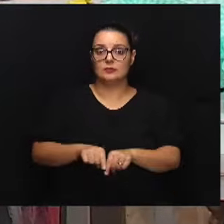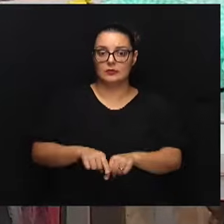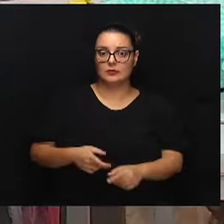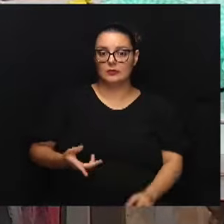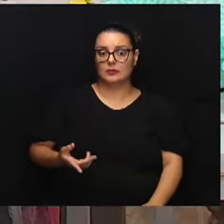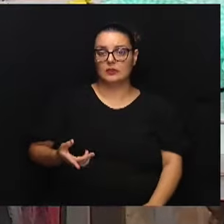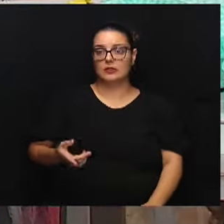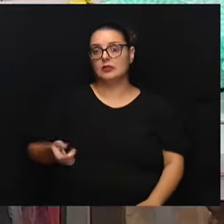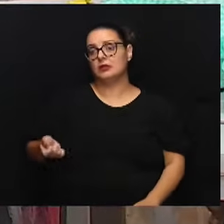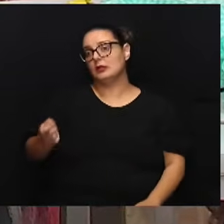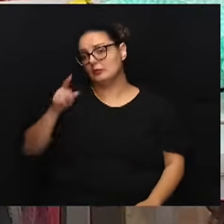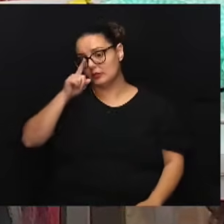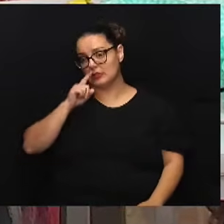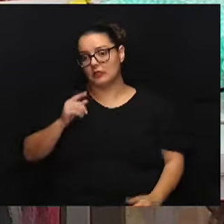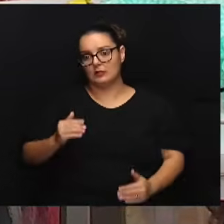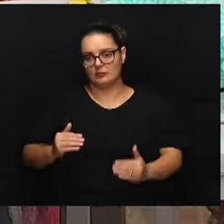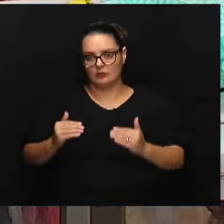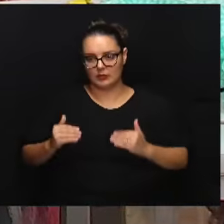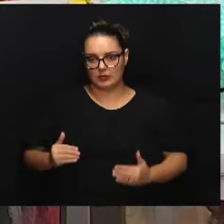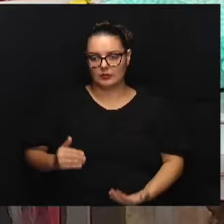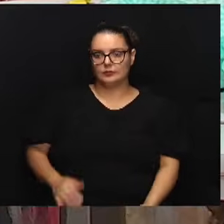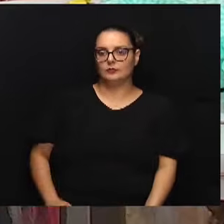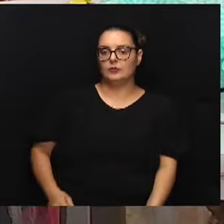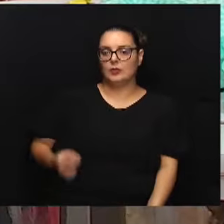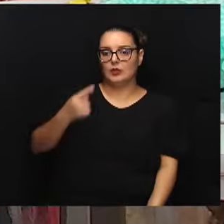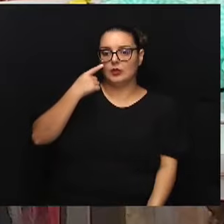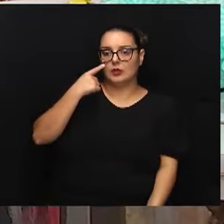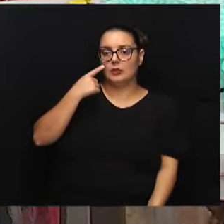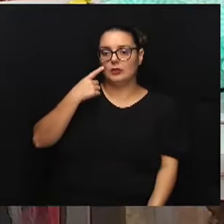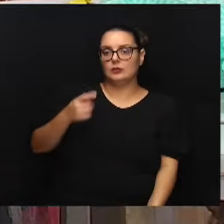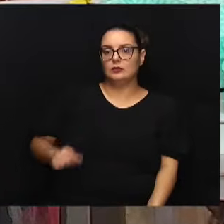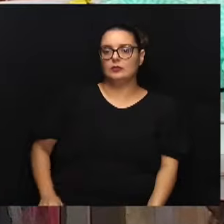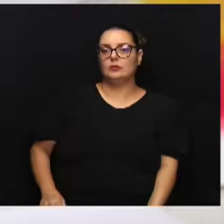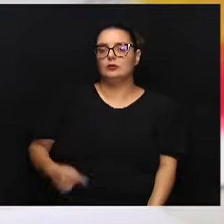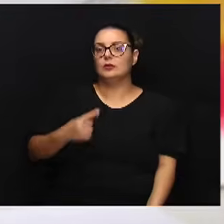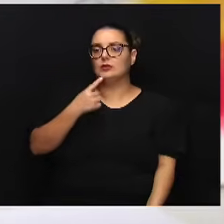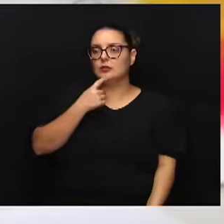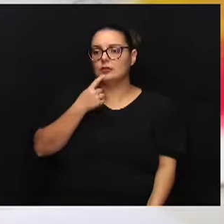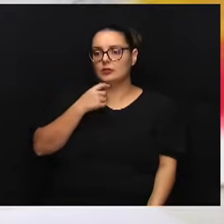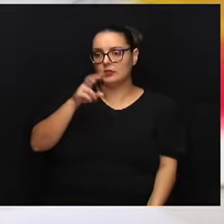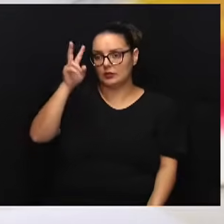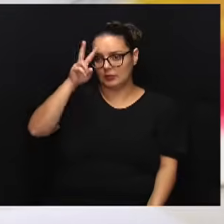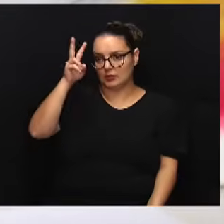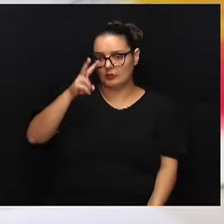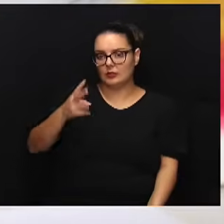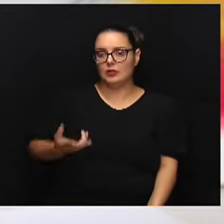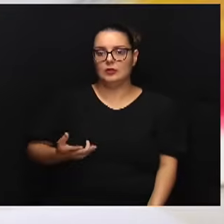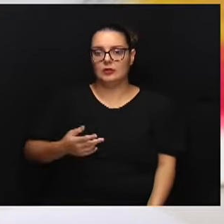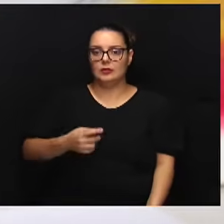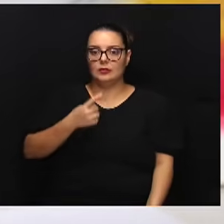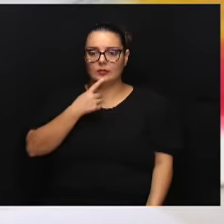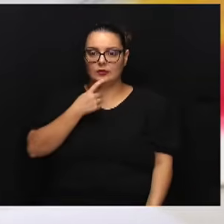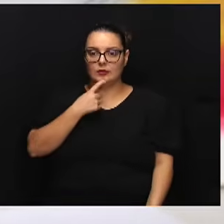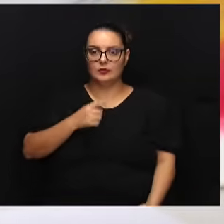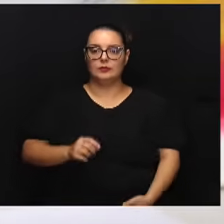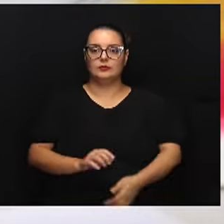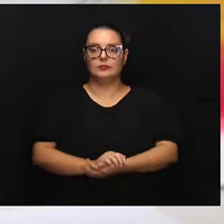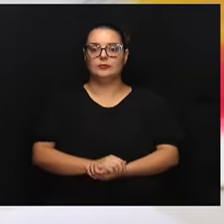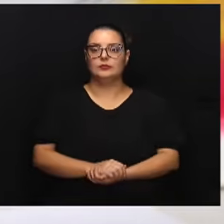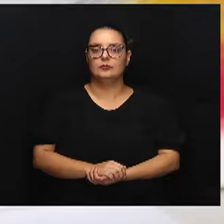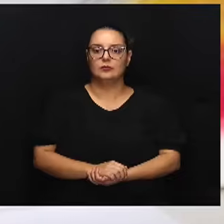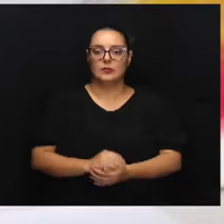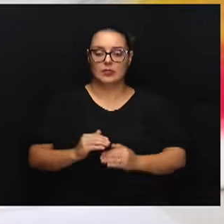linha. Por exemplo, aqui, olha só. Vermelho. Vermelho, lembre do vermelho. Podem pintar aqui, ó, em cima do